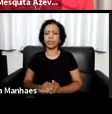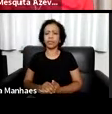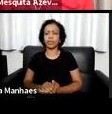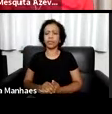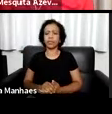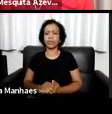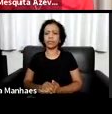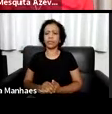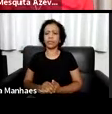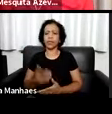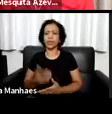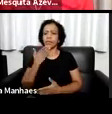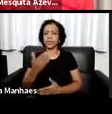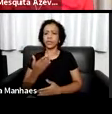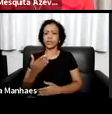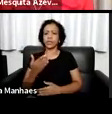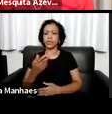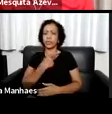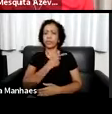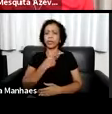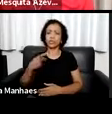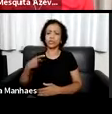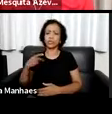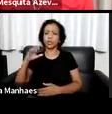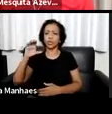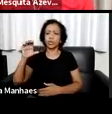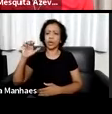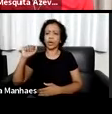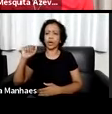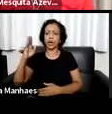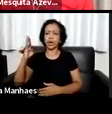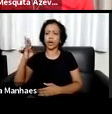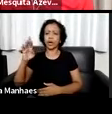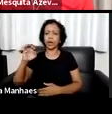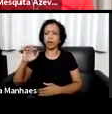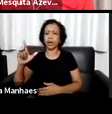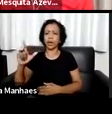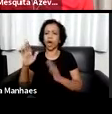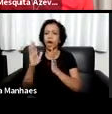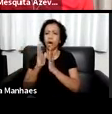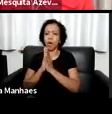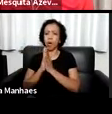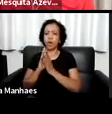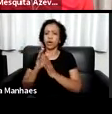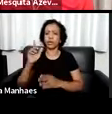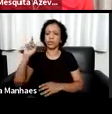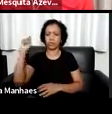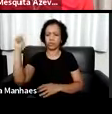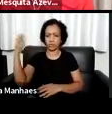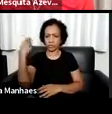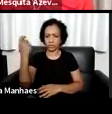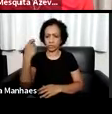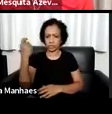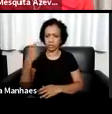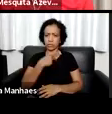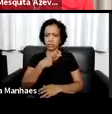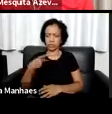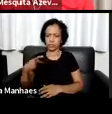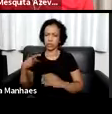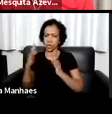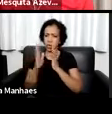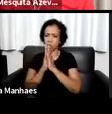favor. Vamos pedir que o pastor Cabral ore nesse momento aí do Rio Grande do Sul. Pastor Cabral, e uma das coisas que eu